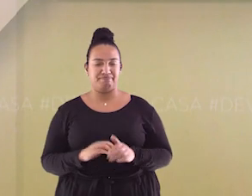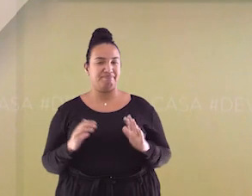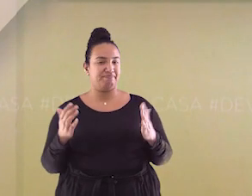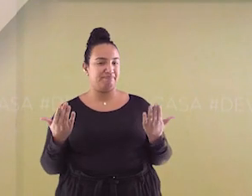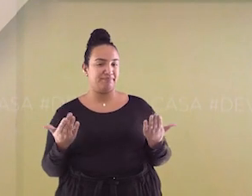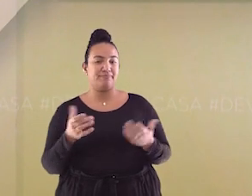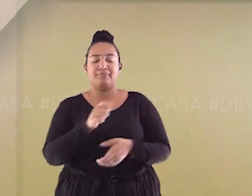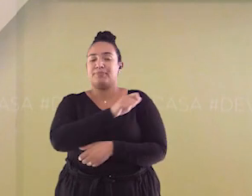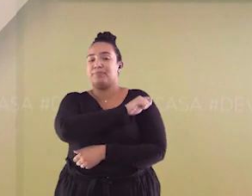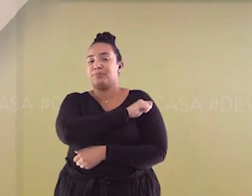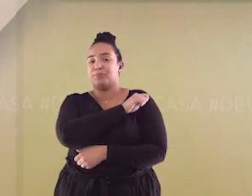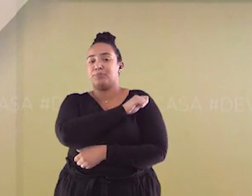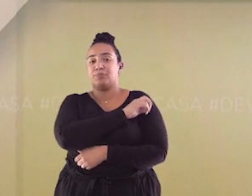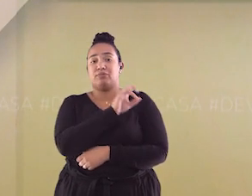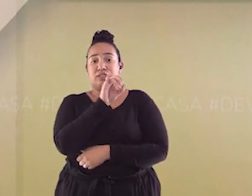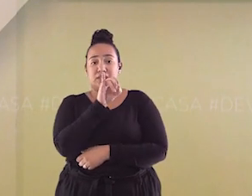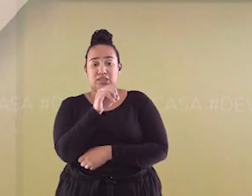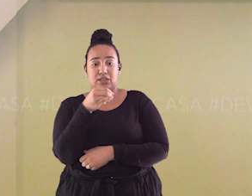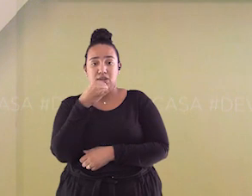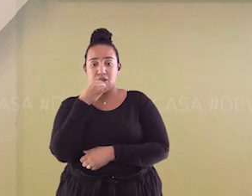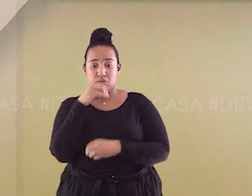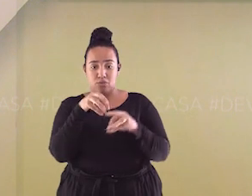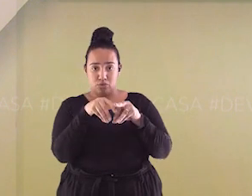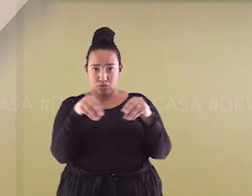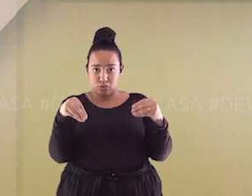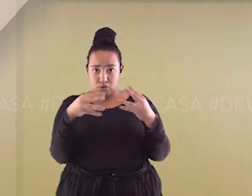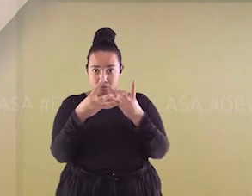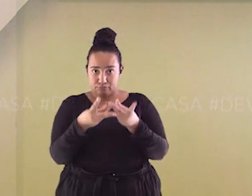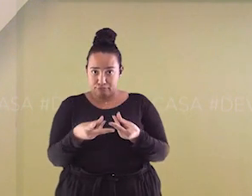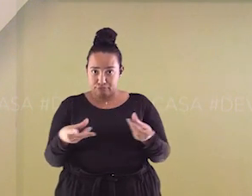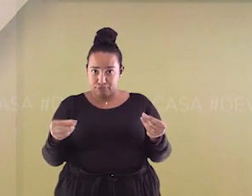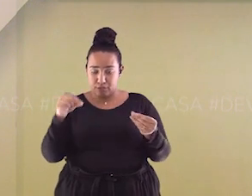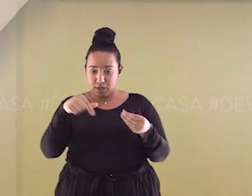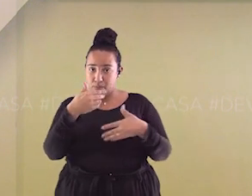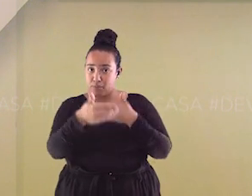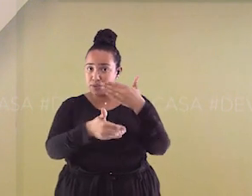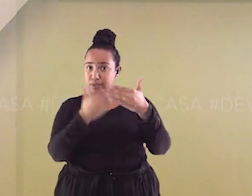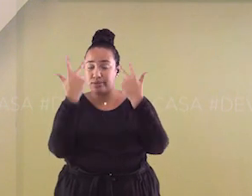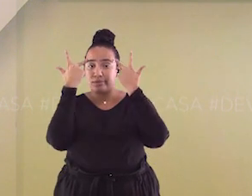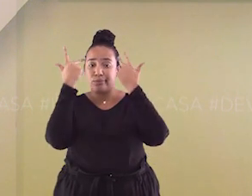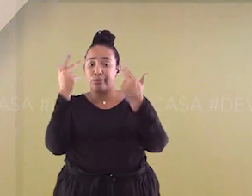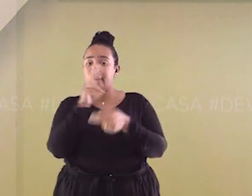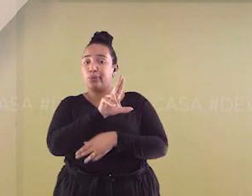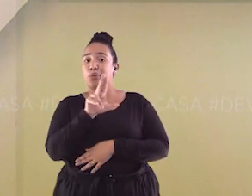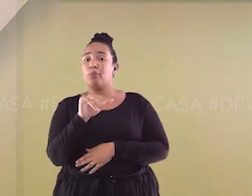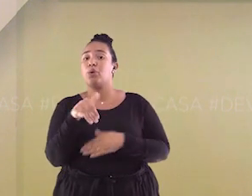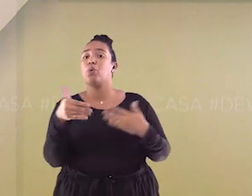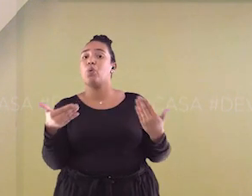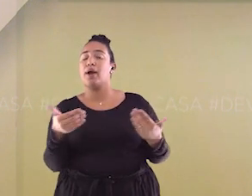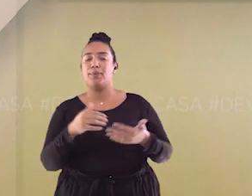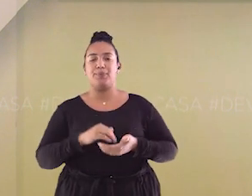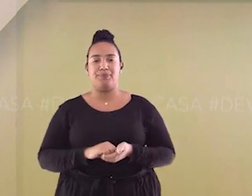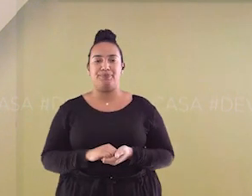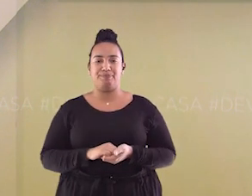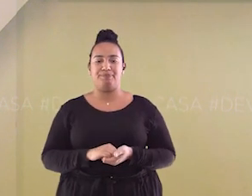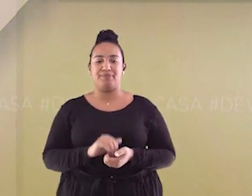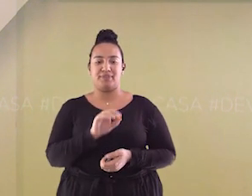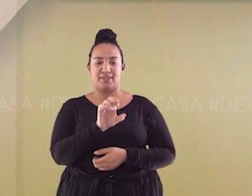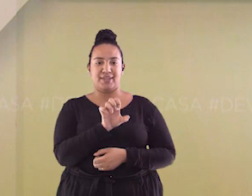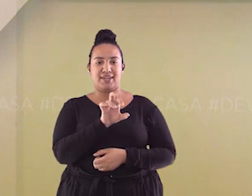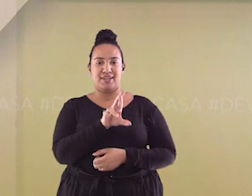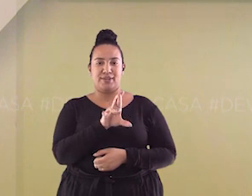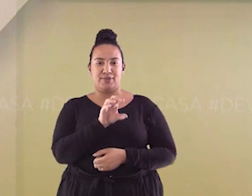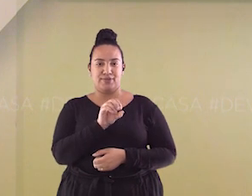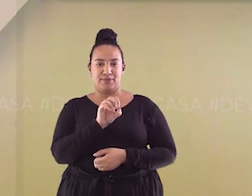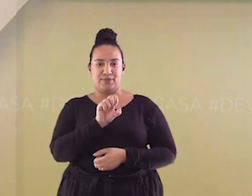Então, estudante, como se chama o processo natural que está ligado ao desgaste do solo? É o processo